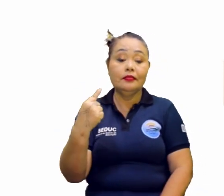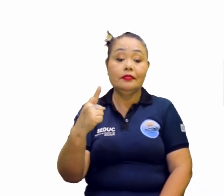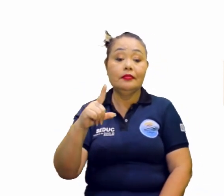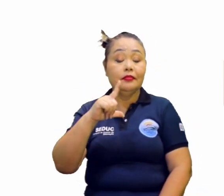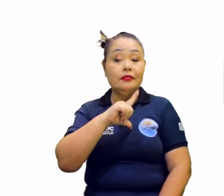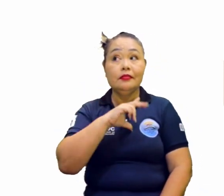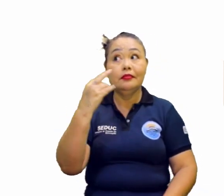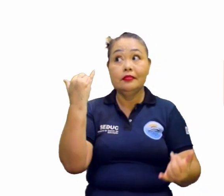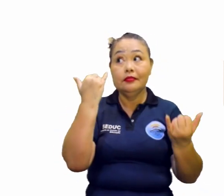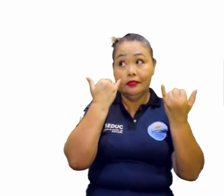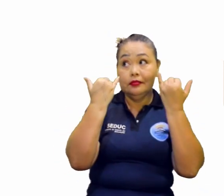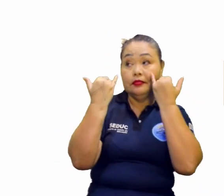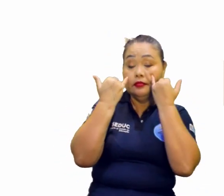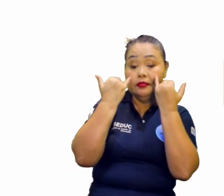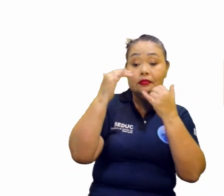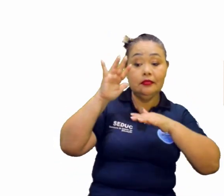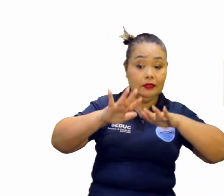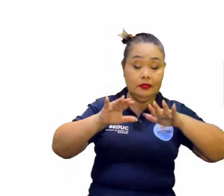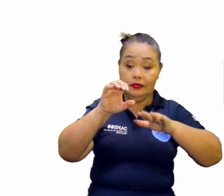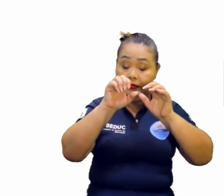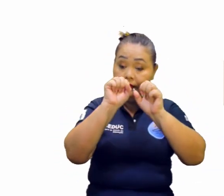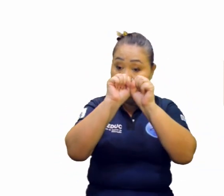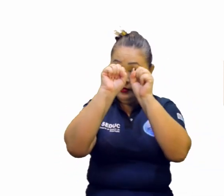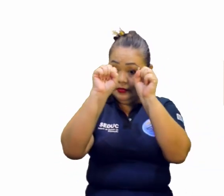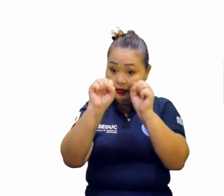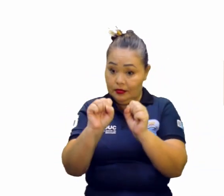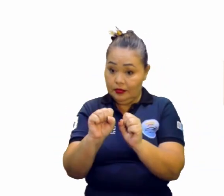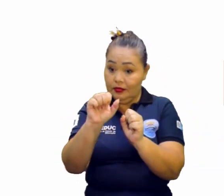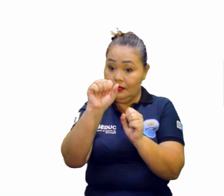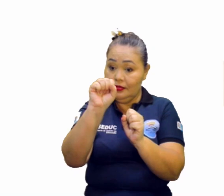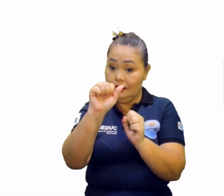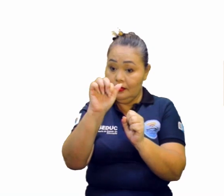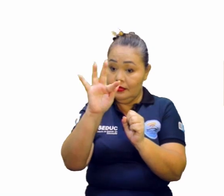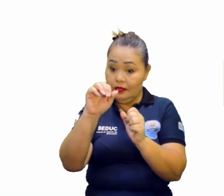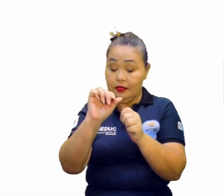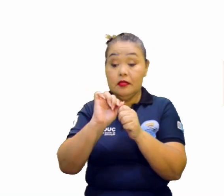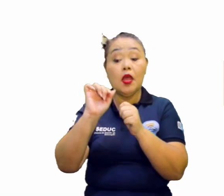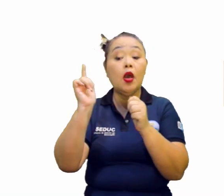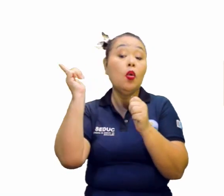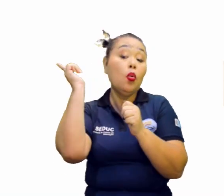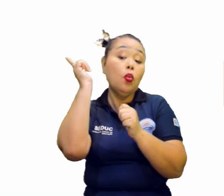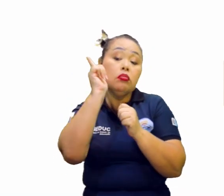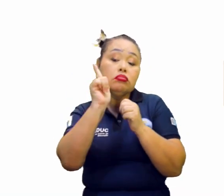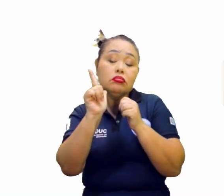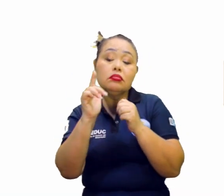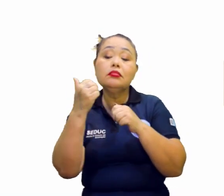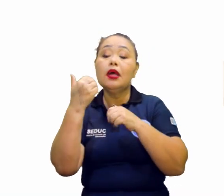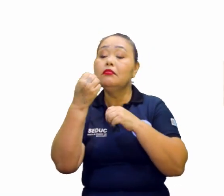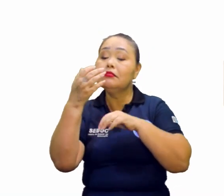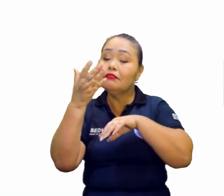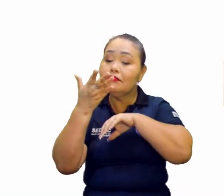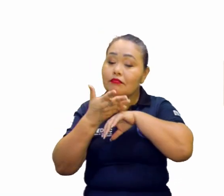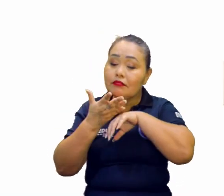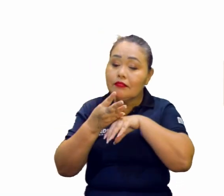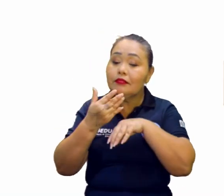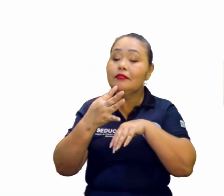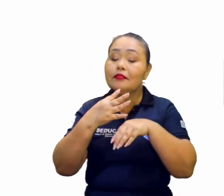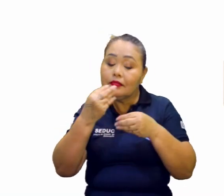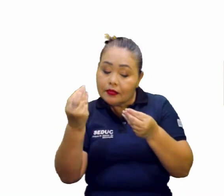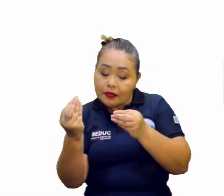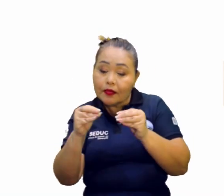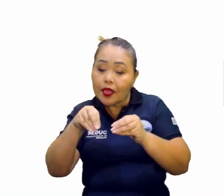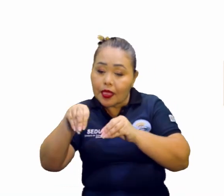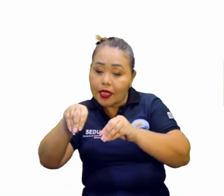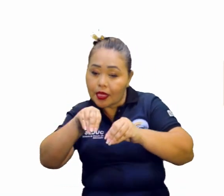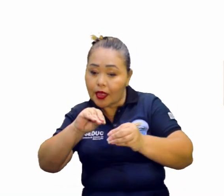de que alguns SAFs, eles sim conseguem, a partir das boas práticas, de um bom manejo sendo executado com os